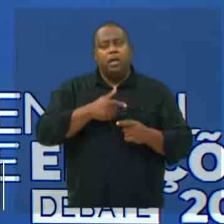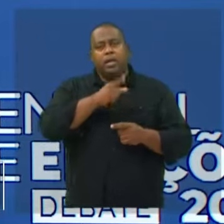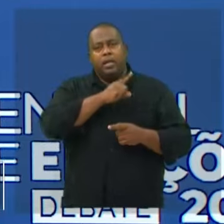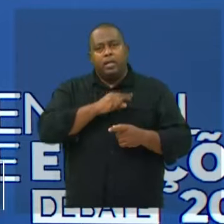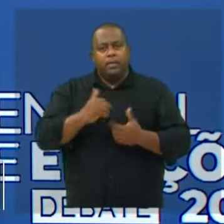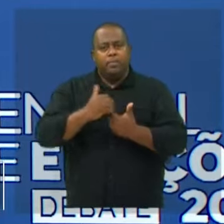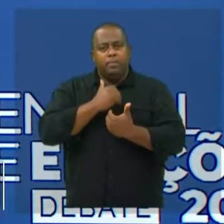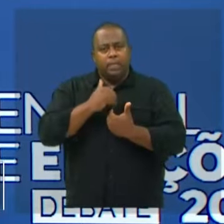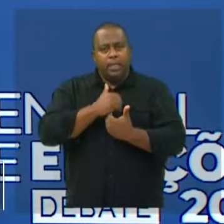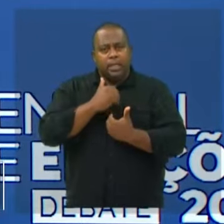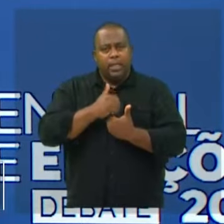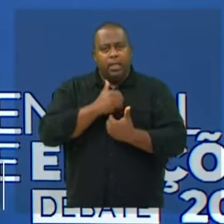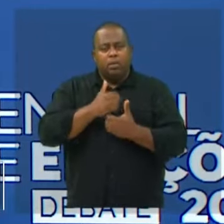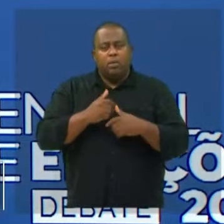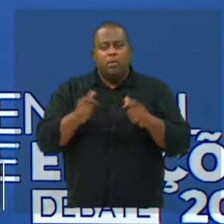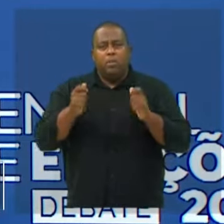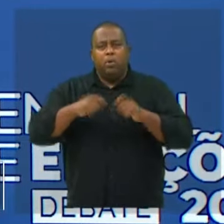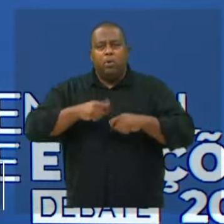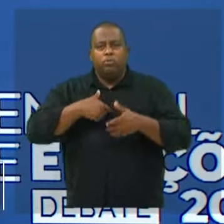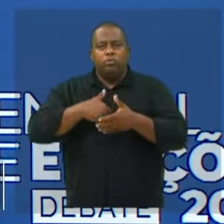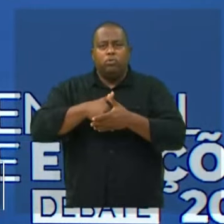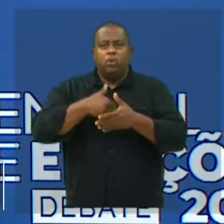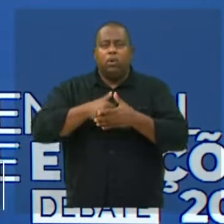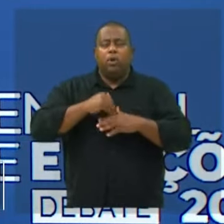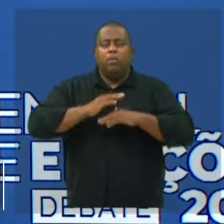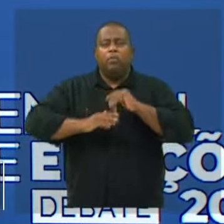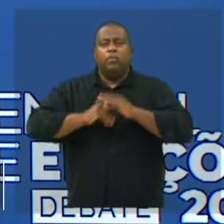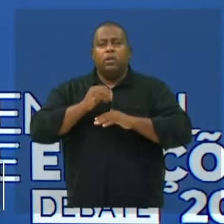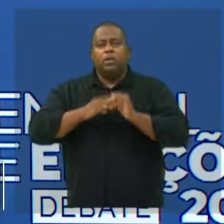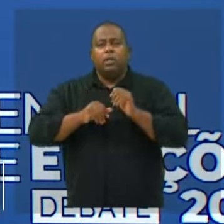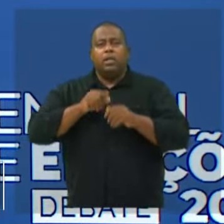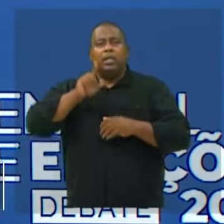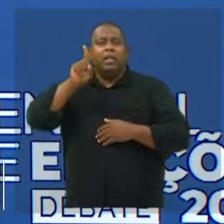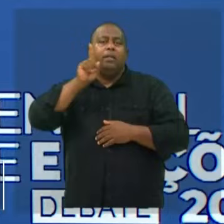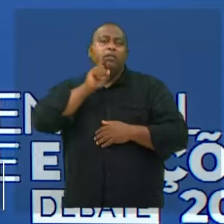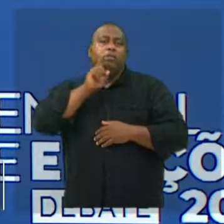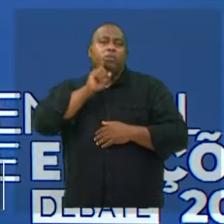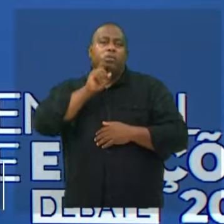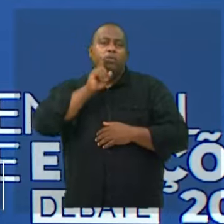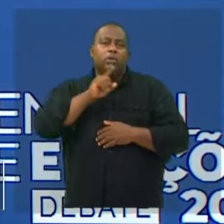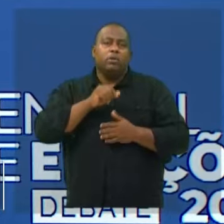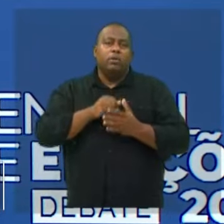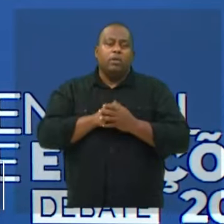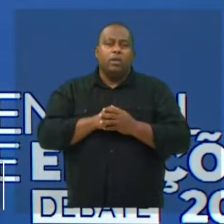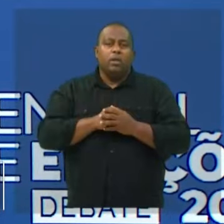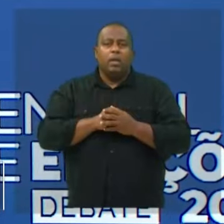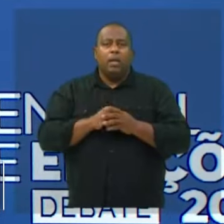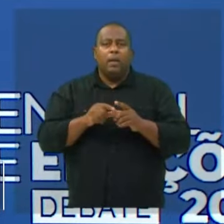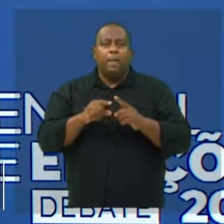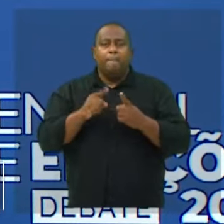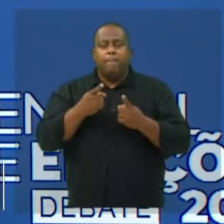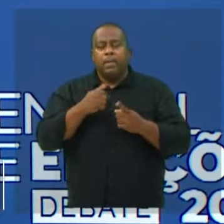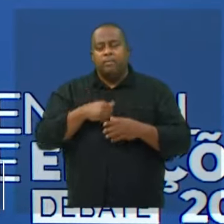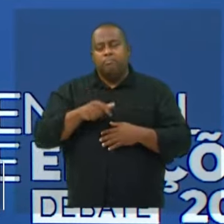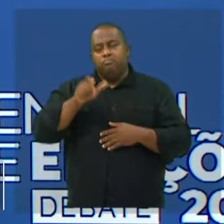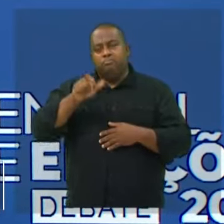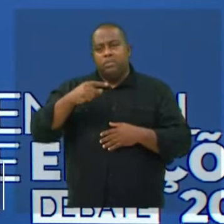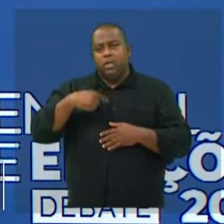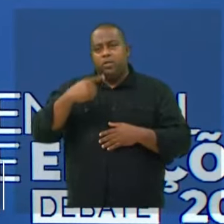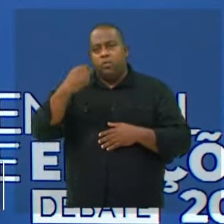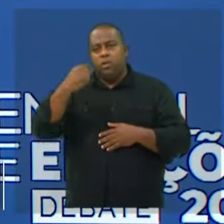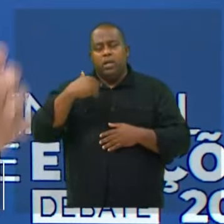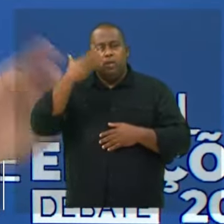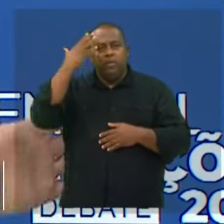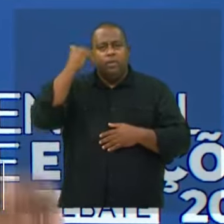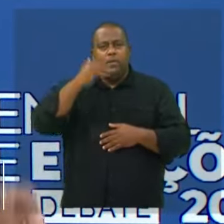e me proporcionou jogar futebol ser profissional e jogar nos Estados Unidos despeito não faz o eleitor te escolher e eu